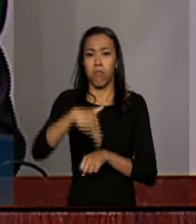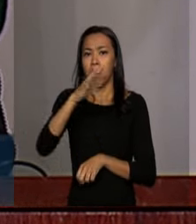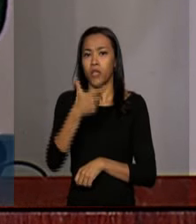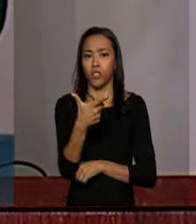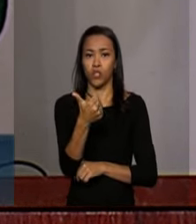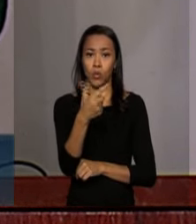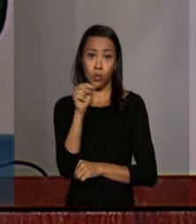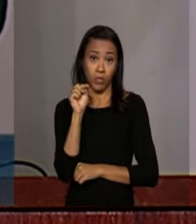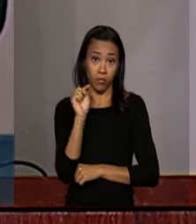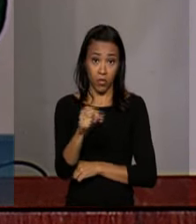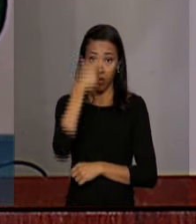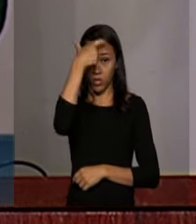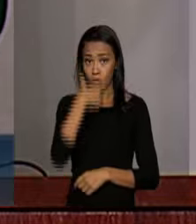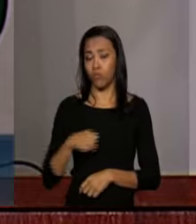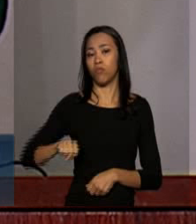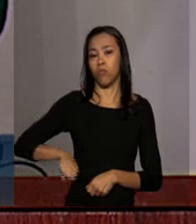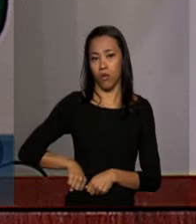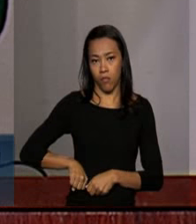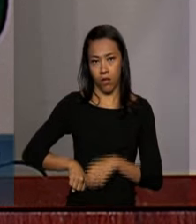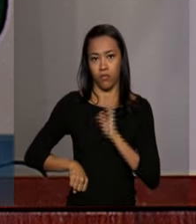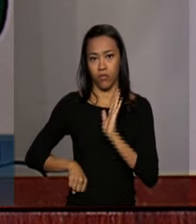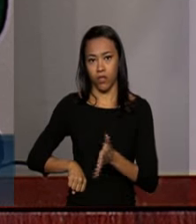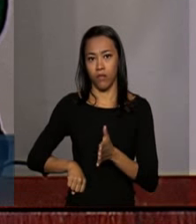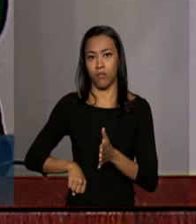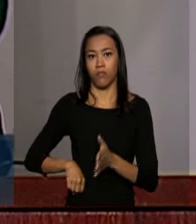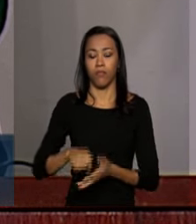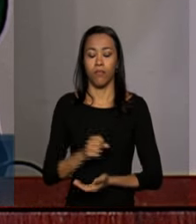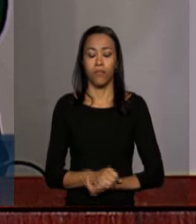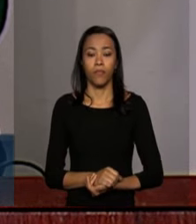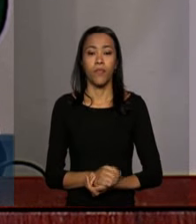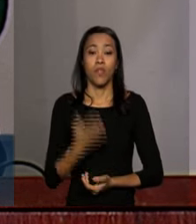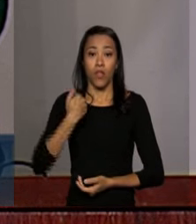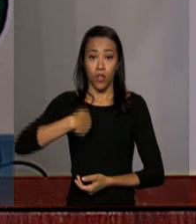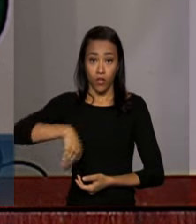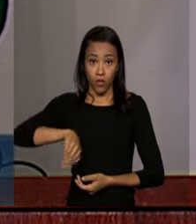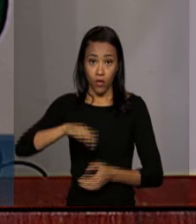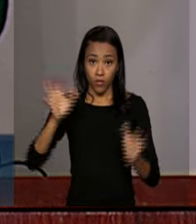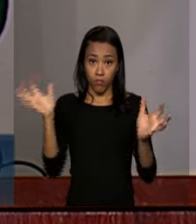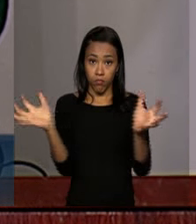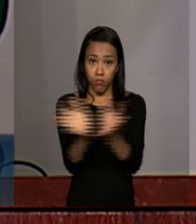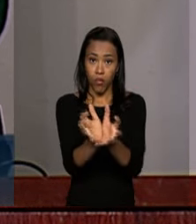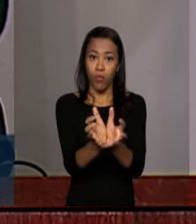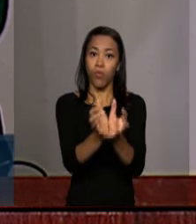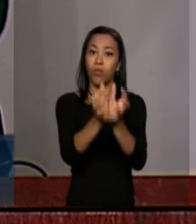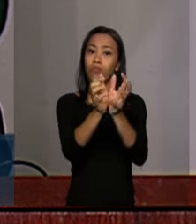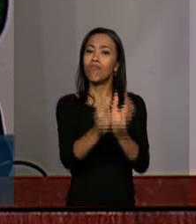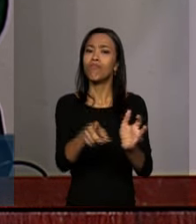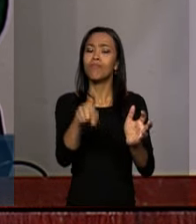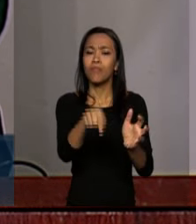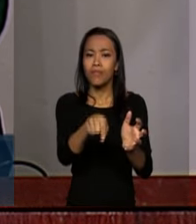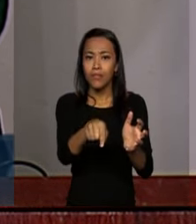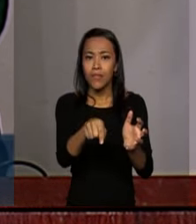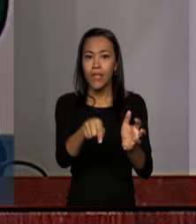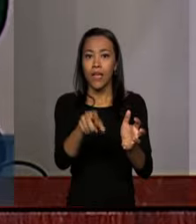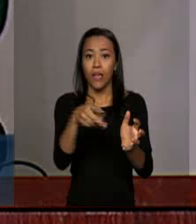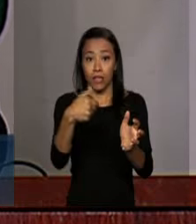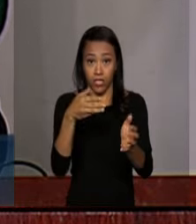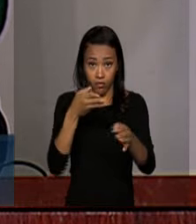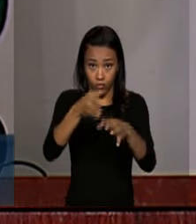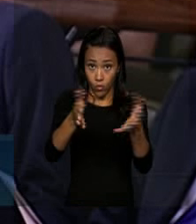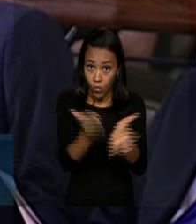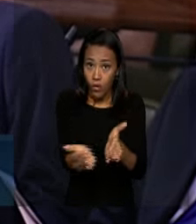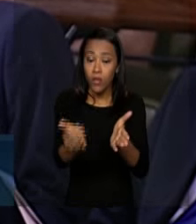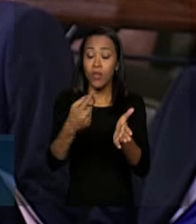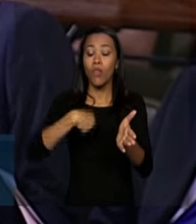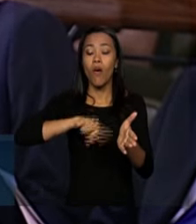ao longo de 7 décadas de existência. Somos a 75ª turma egressa do Instituto e